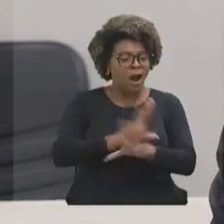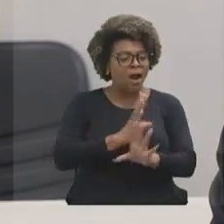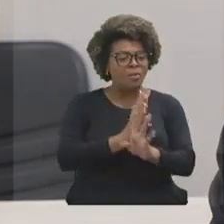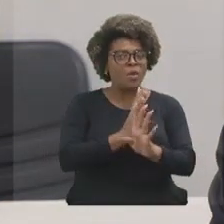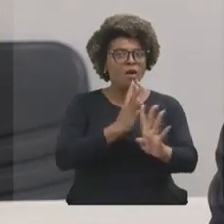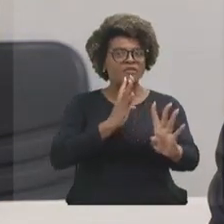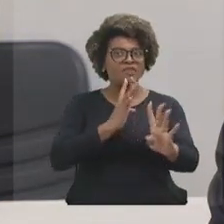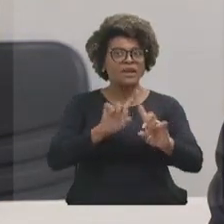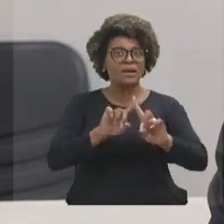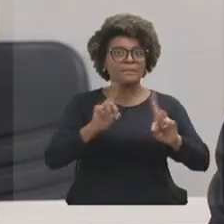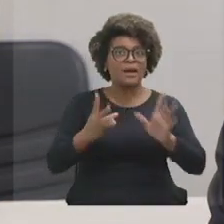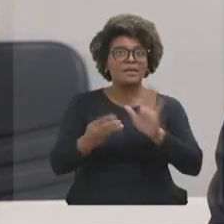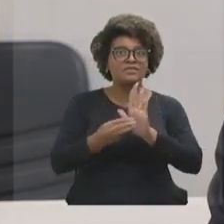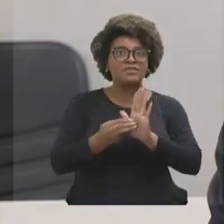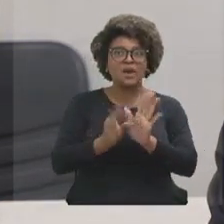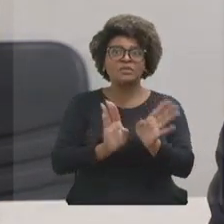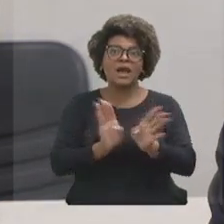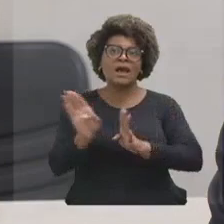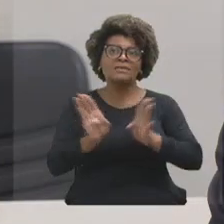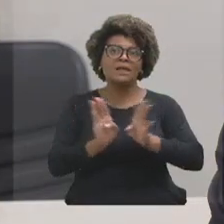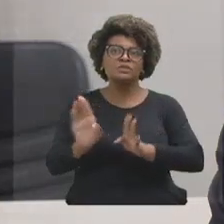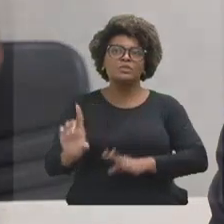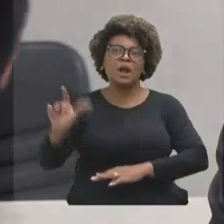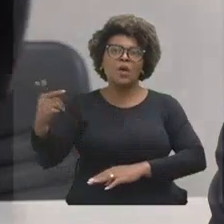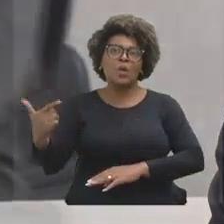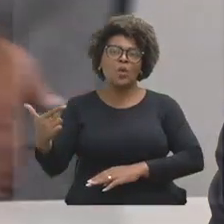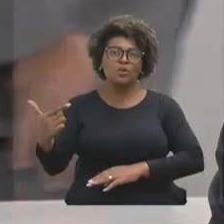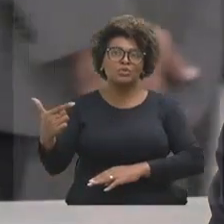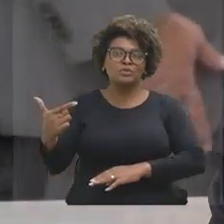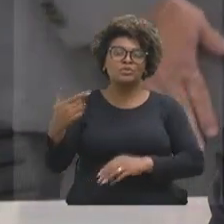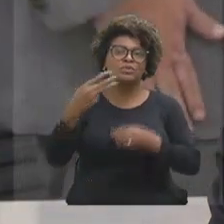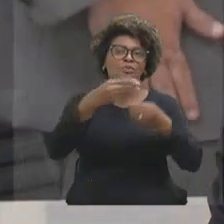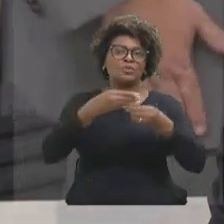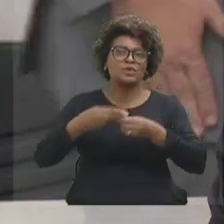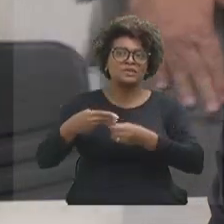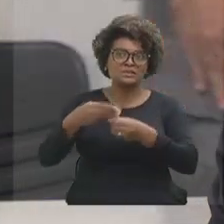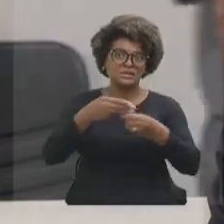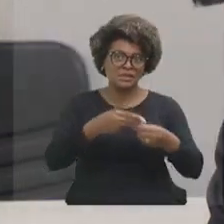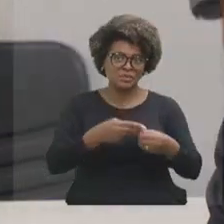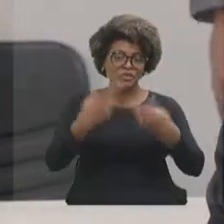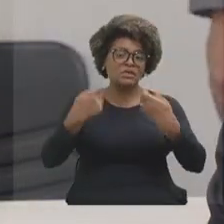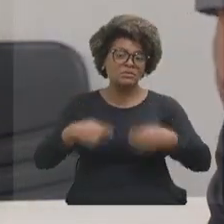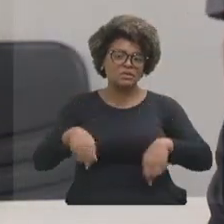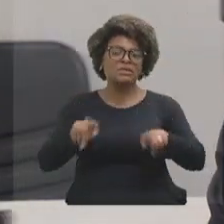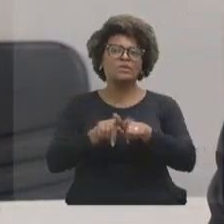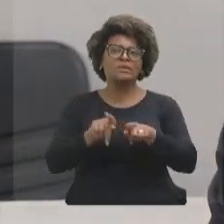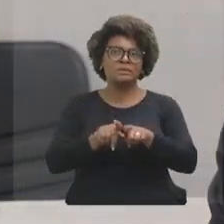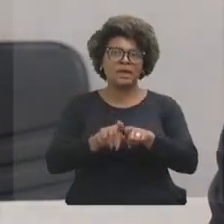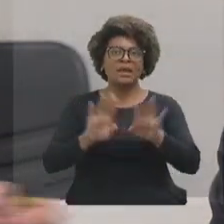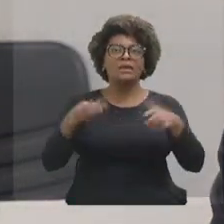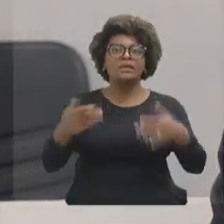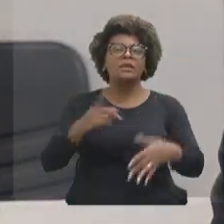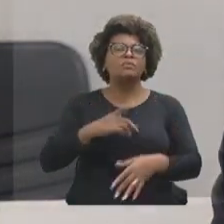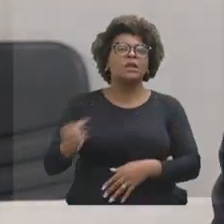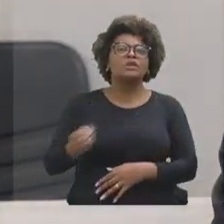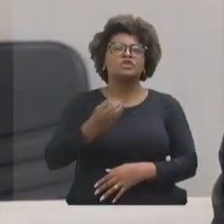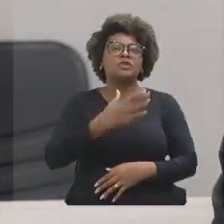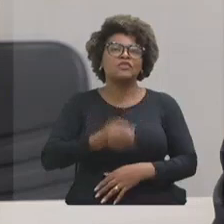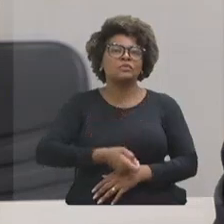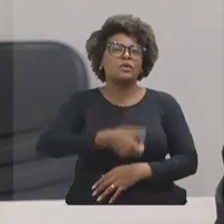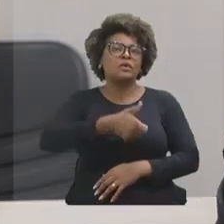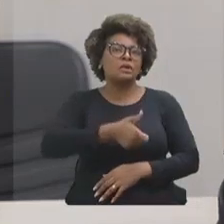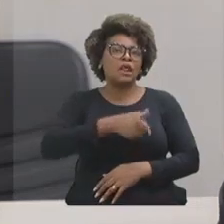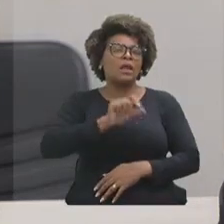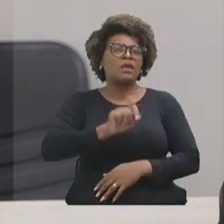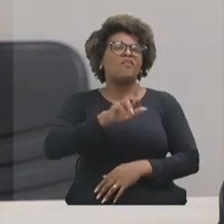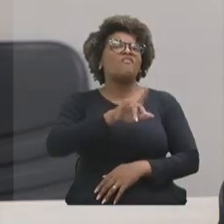dá acesso para os municípios dependentes e a gente Traz essa novidade de bonificação no cumprimento da proporcionalidade